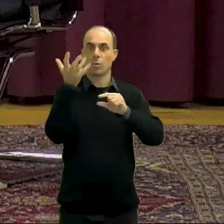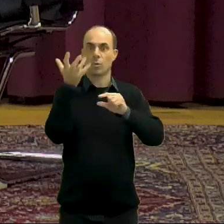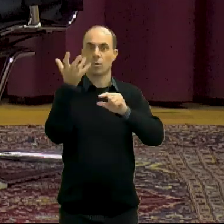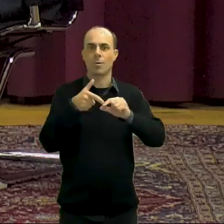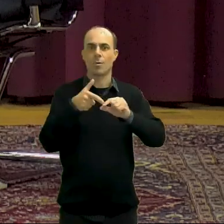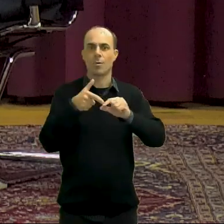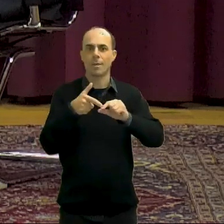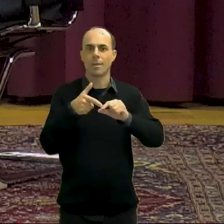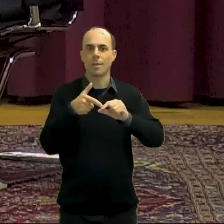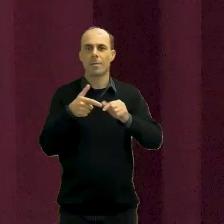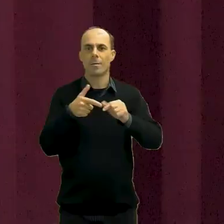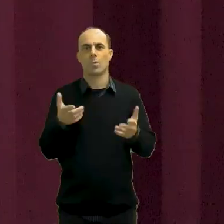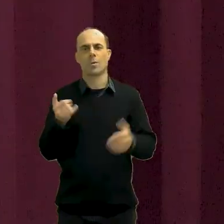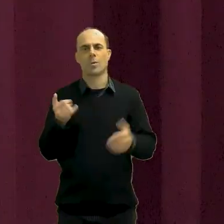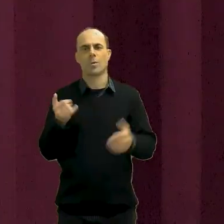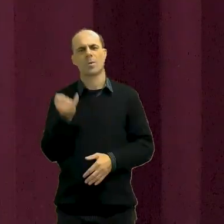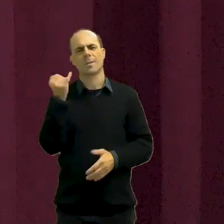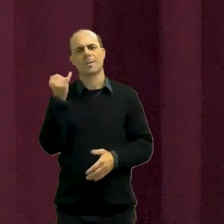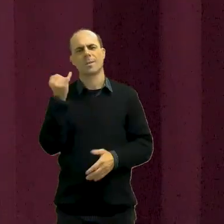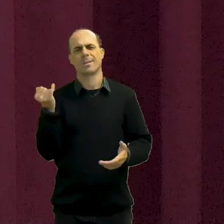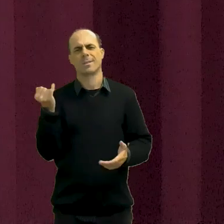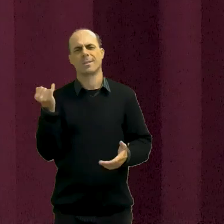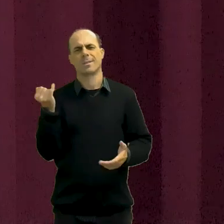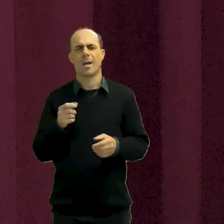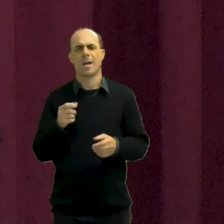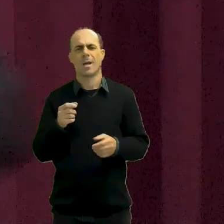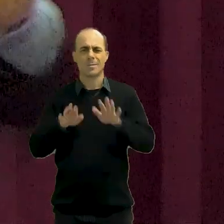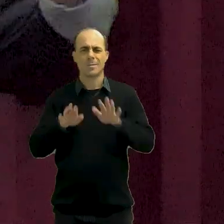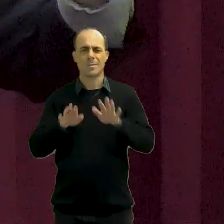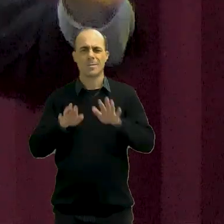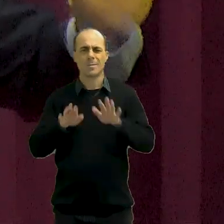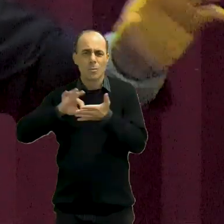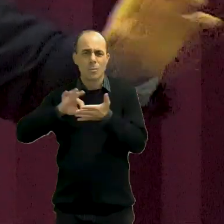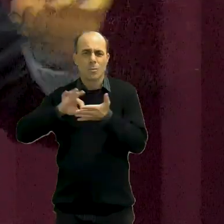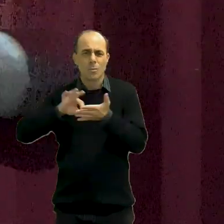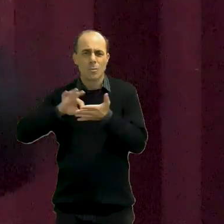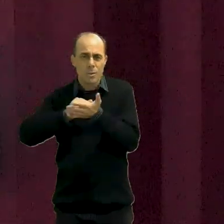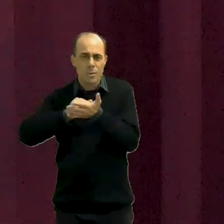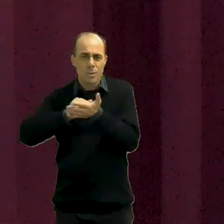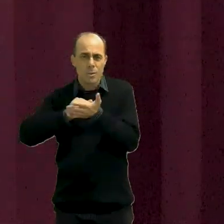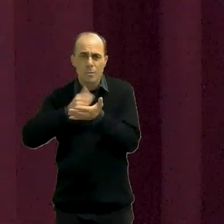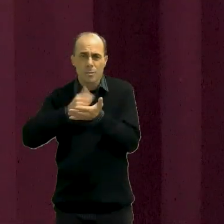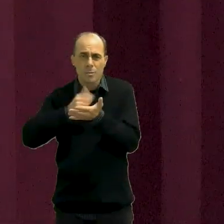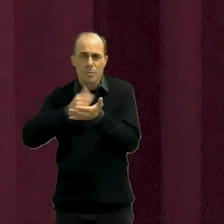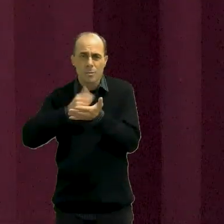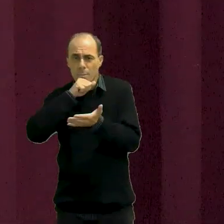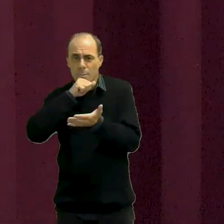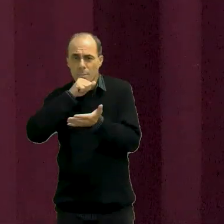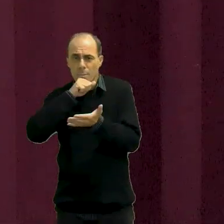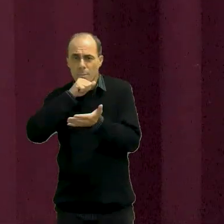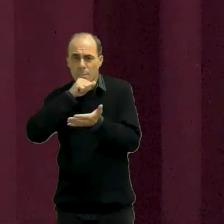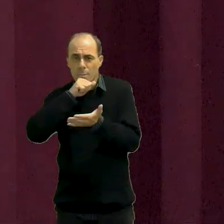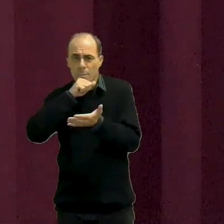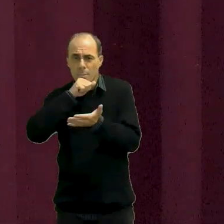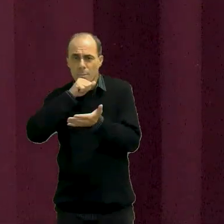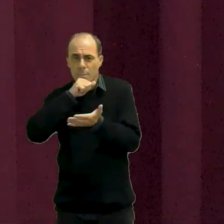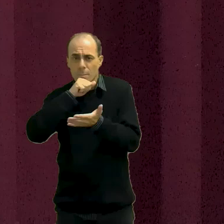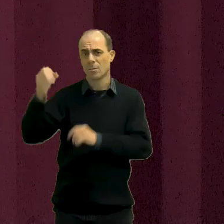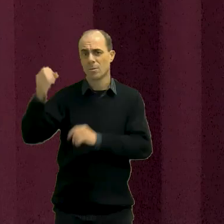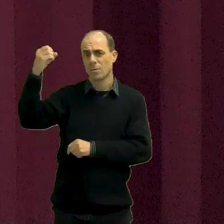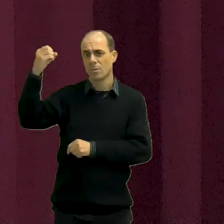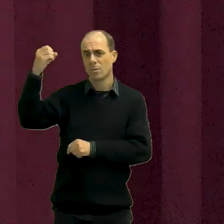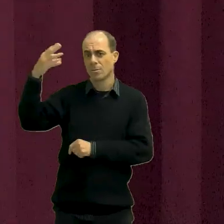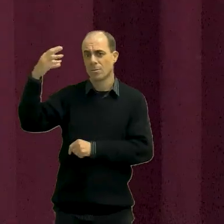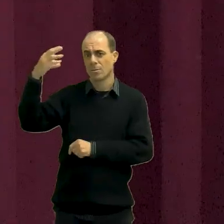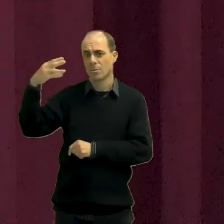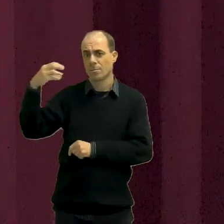isso é muito importante seja um registro de eternidade seja uma demanda da comunidade como um semáforo necessário em